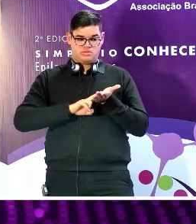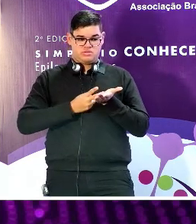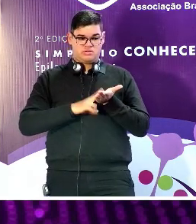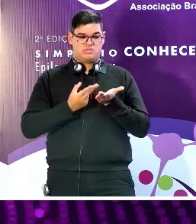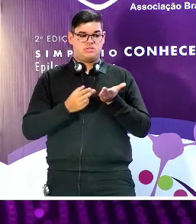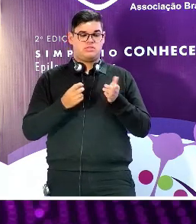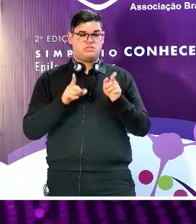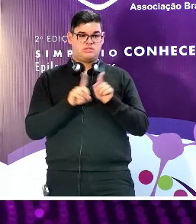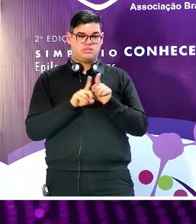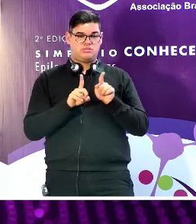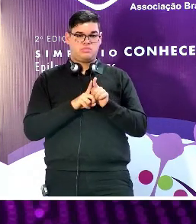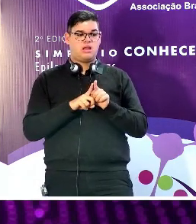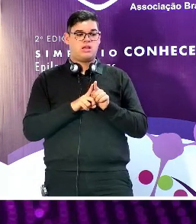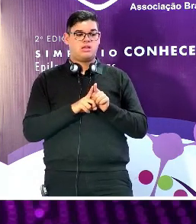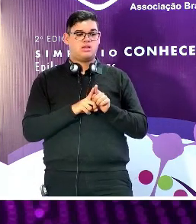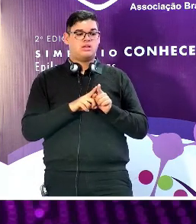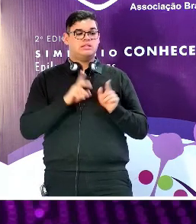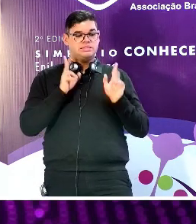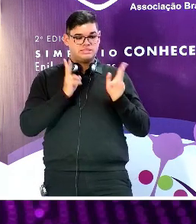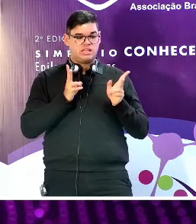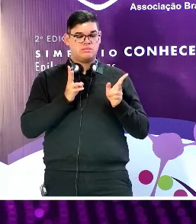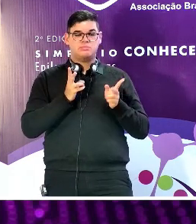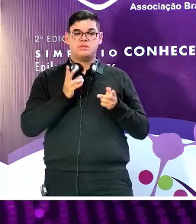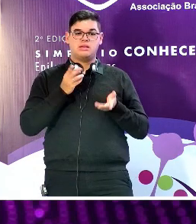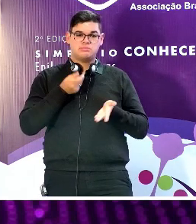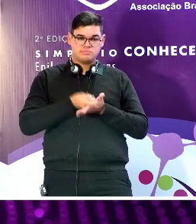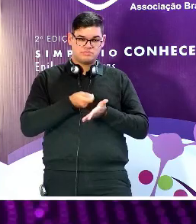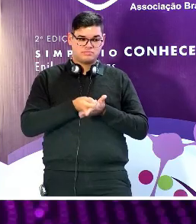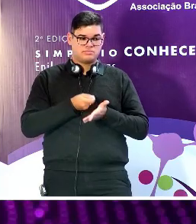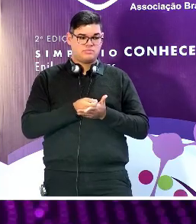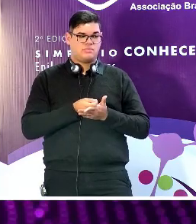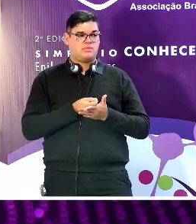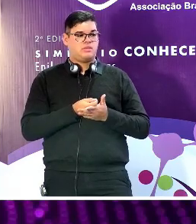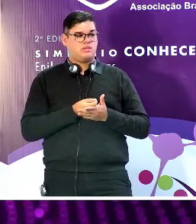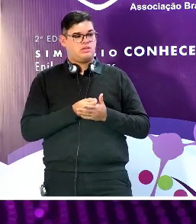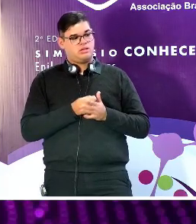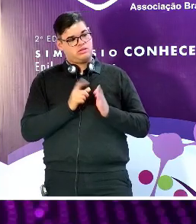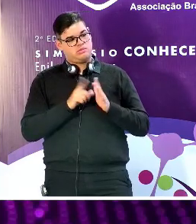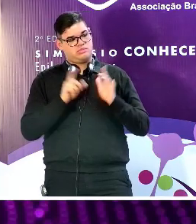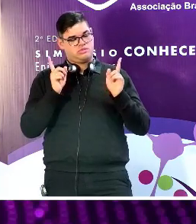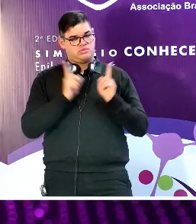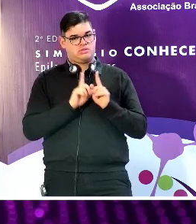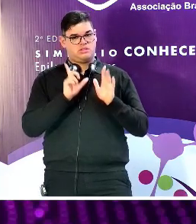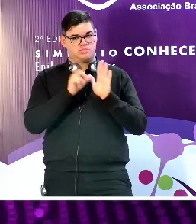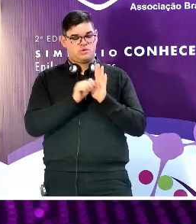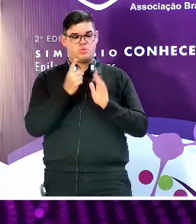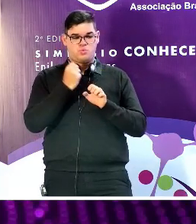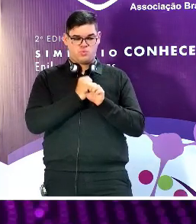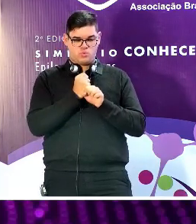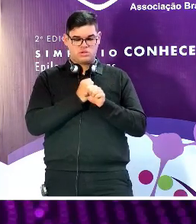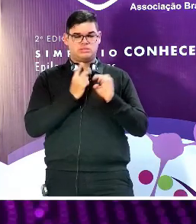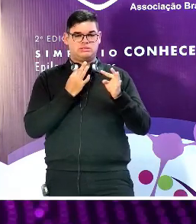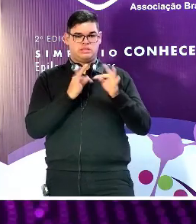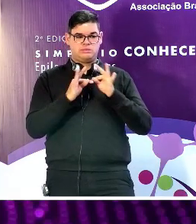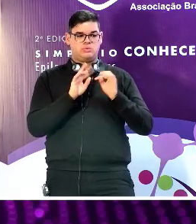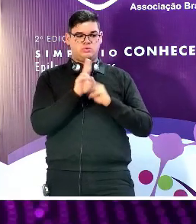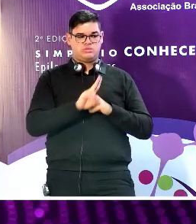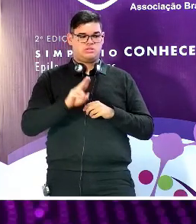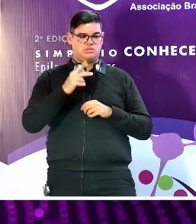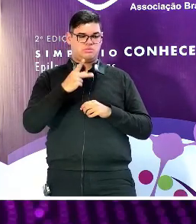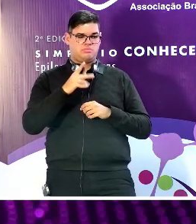frequência das crises extremamente reduzidas depois de 1 ano de tratamento com um peptídeo.